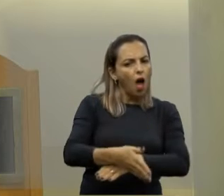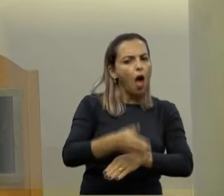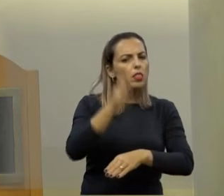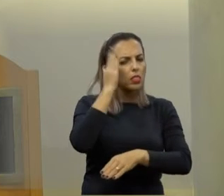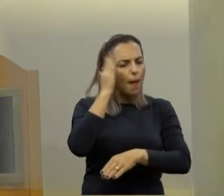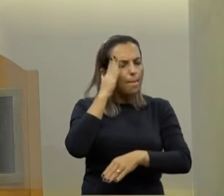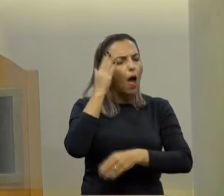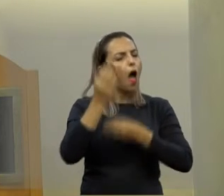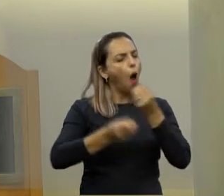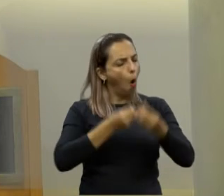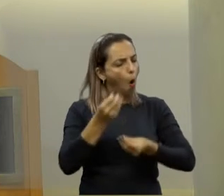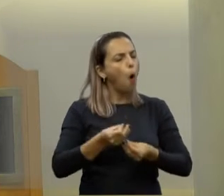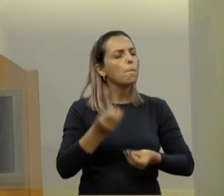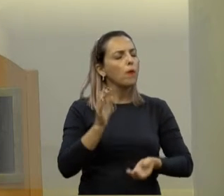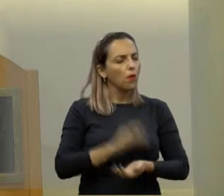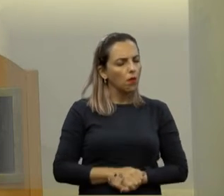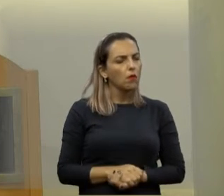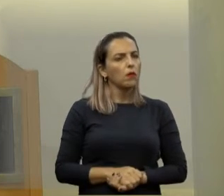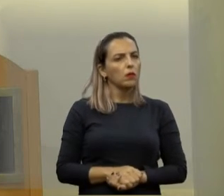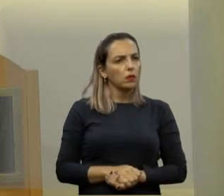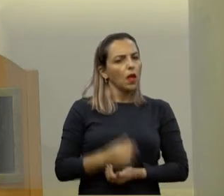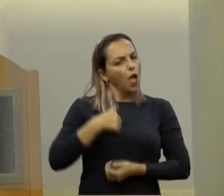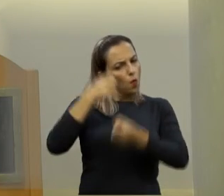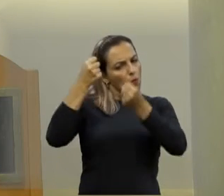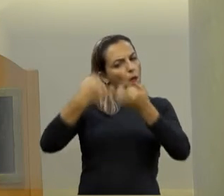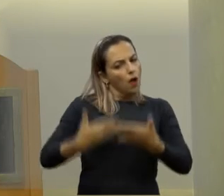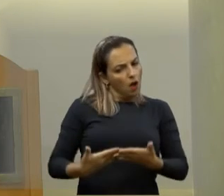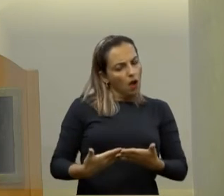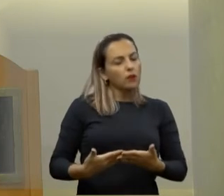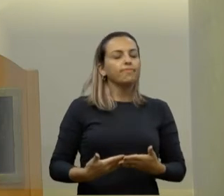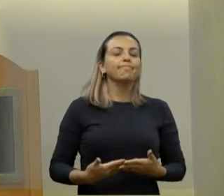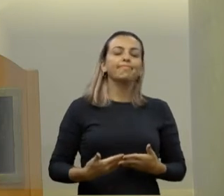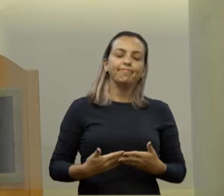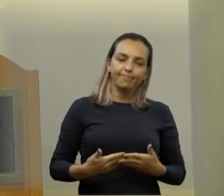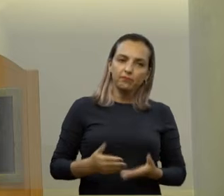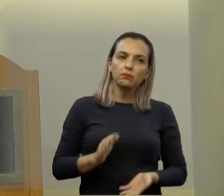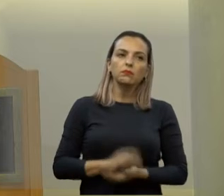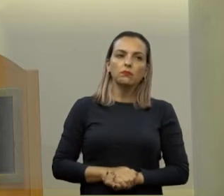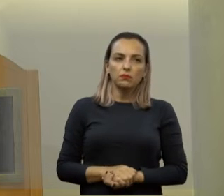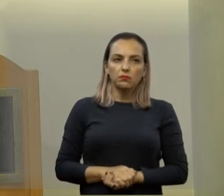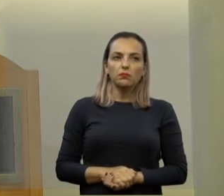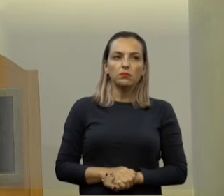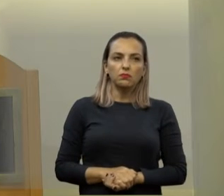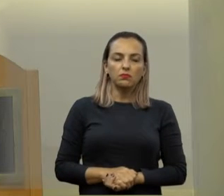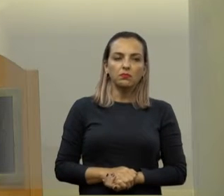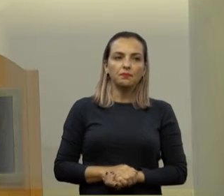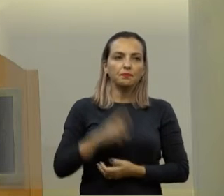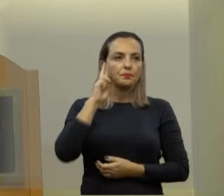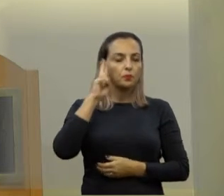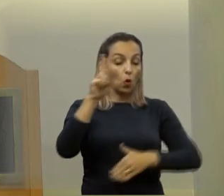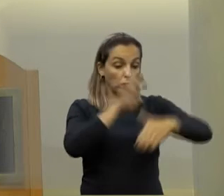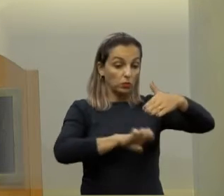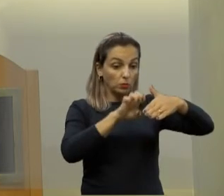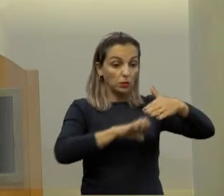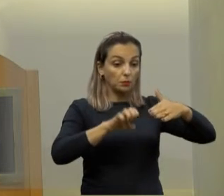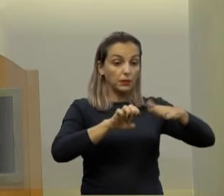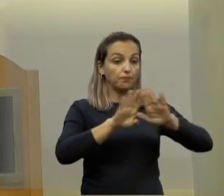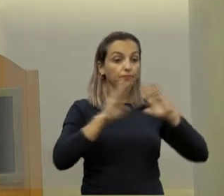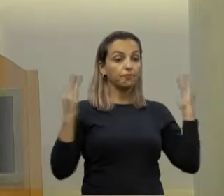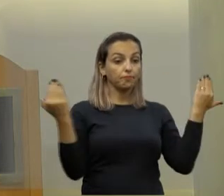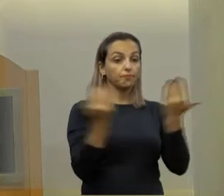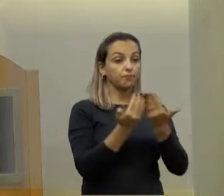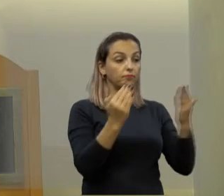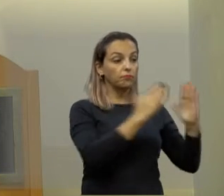da casa saveirinha do que eu estou falando Ah pois bem seu presente quando no roteador faz um loteamento na